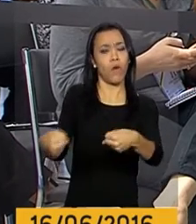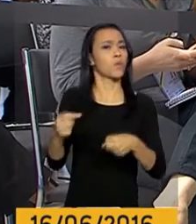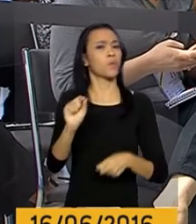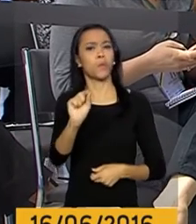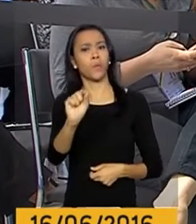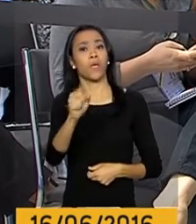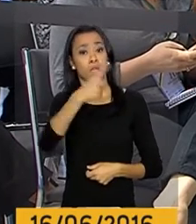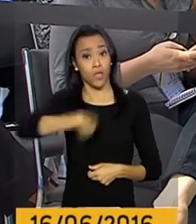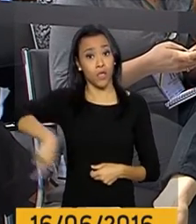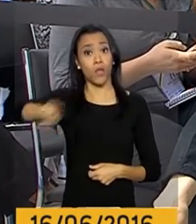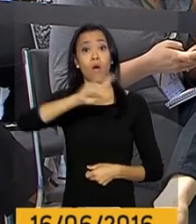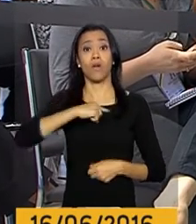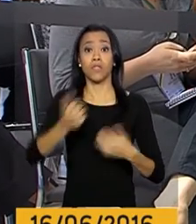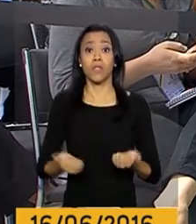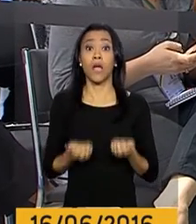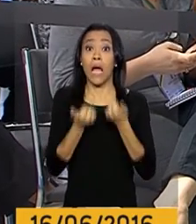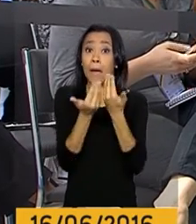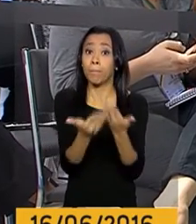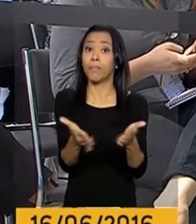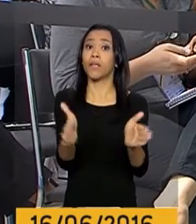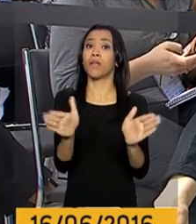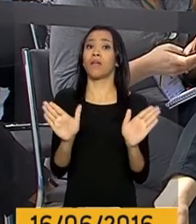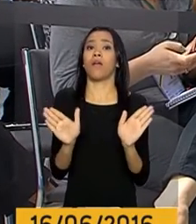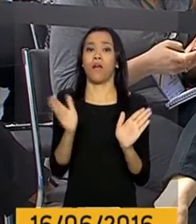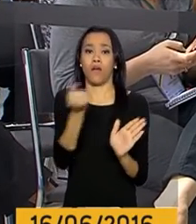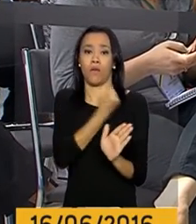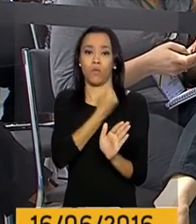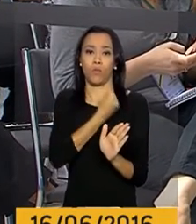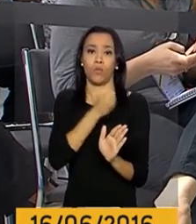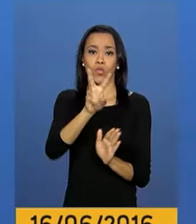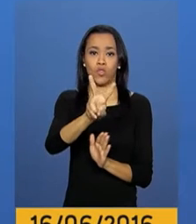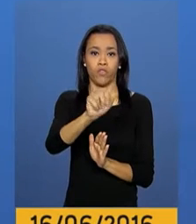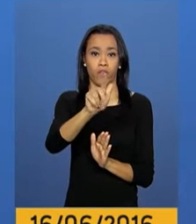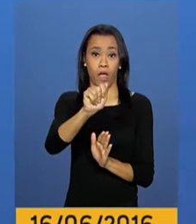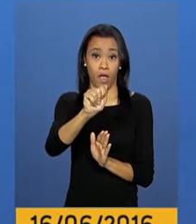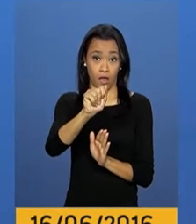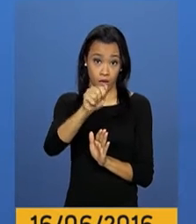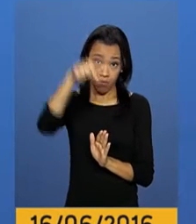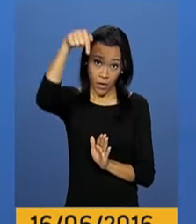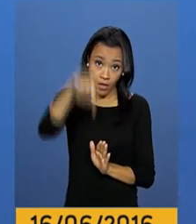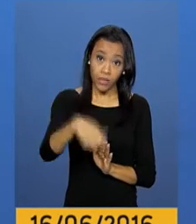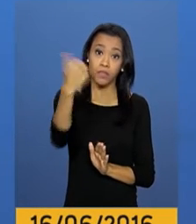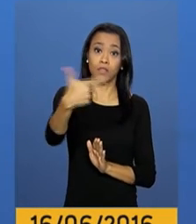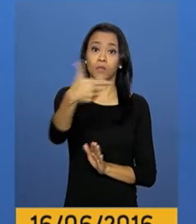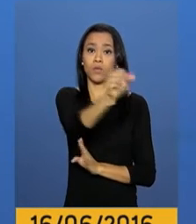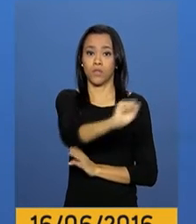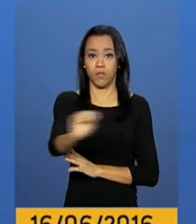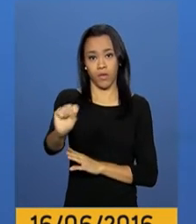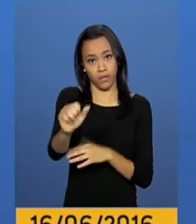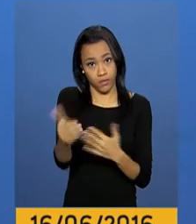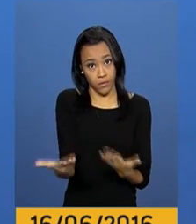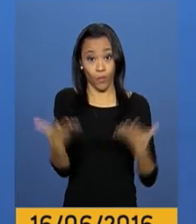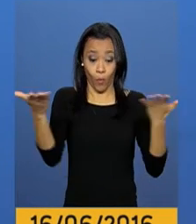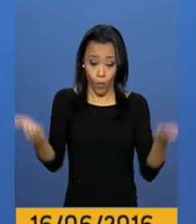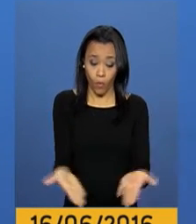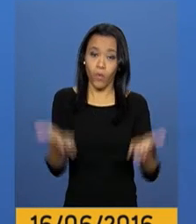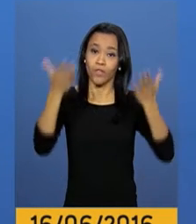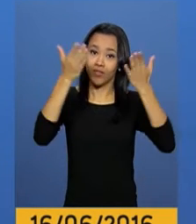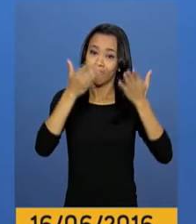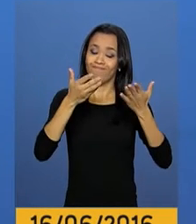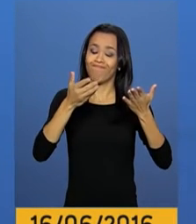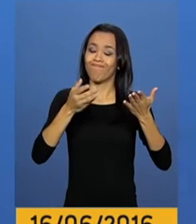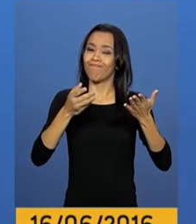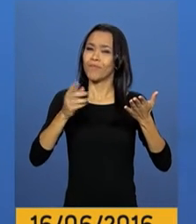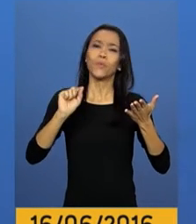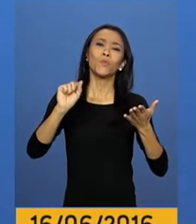gente pudesse promover uma ampliação do número de vagas para esse segundo semestre. Portanto, hoje,